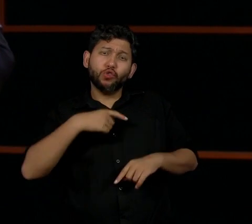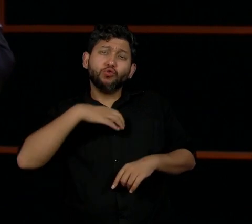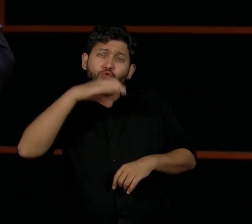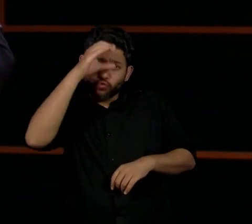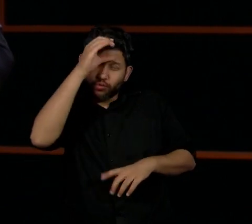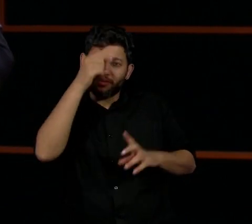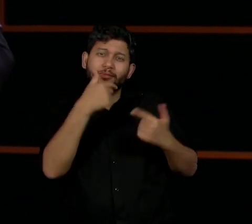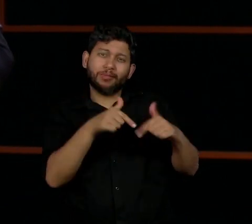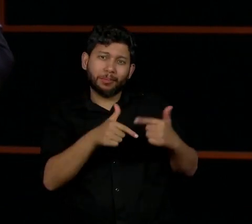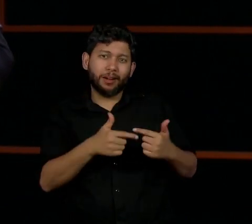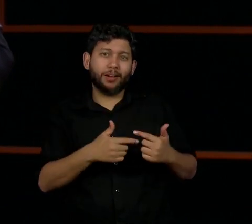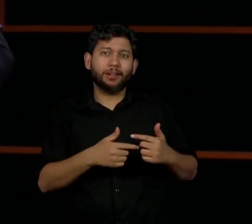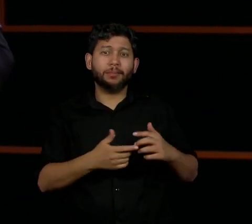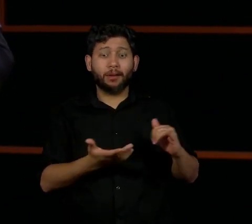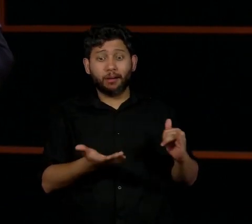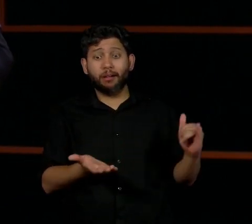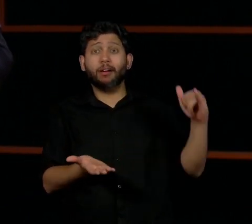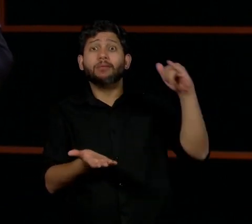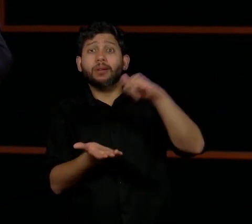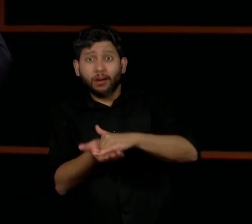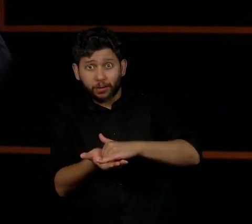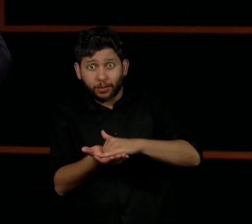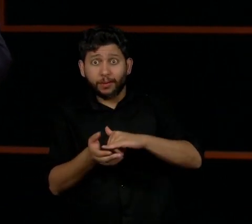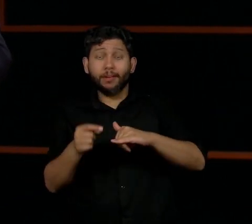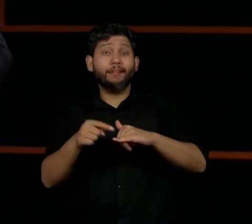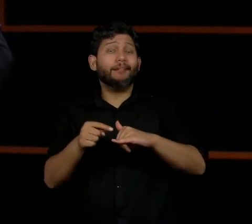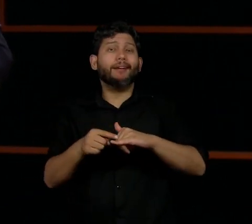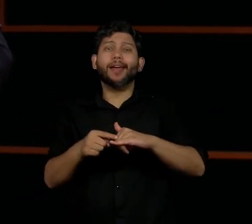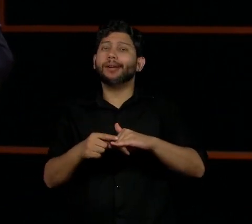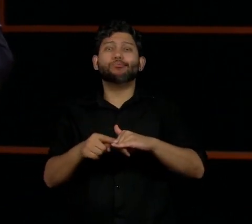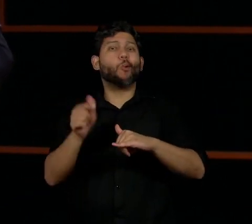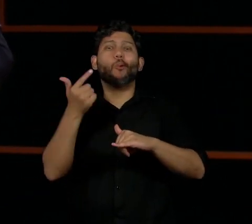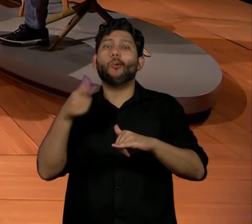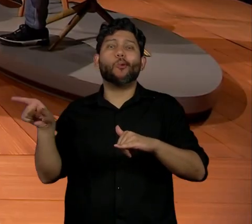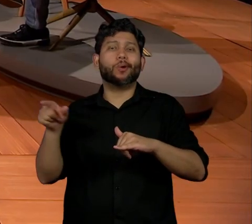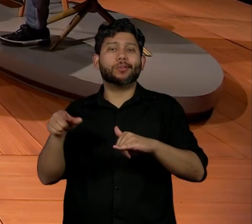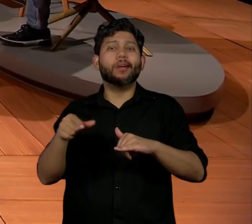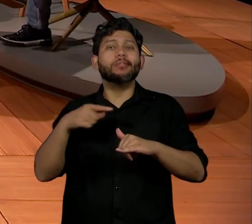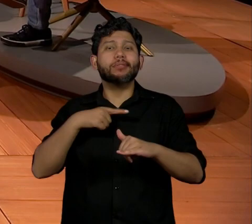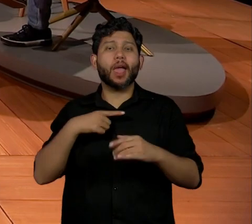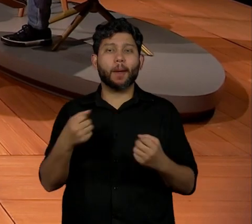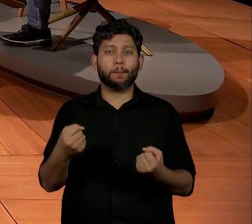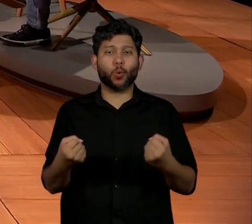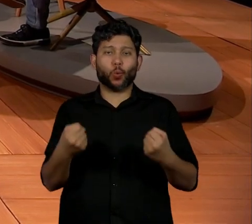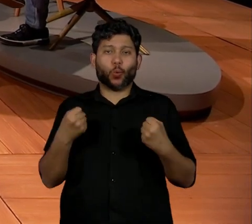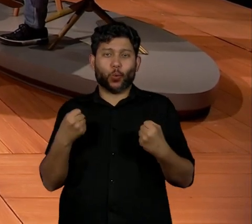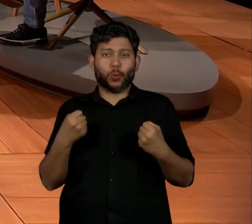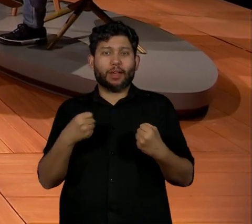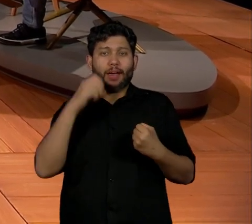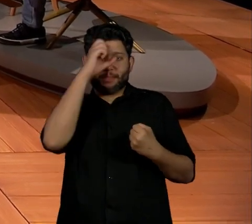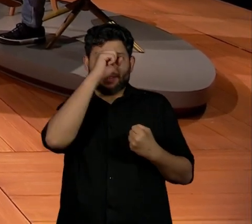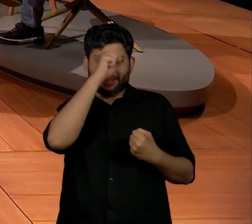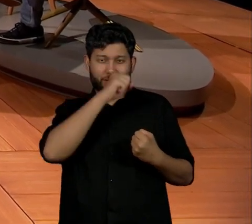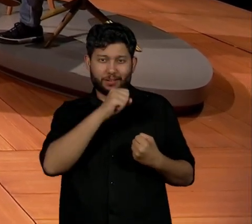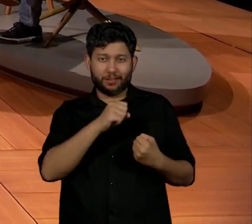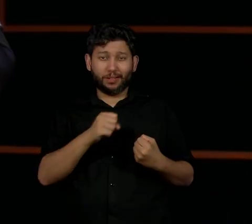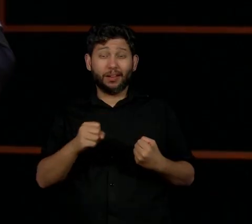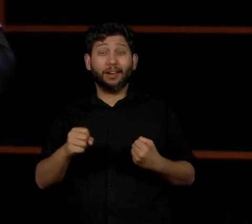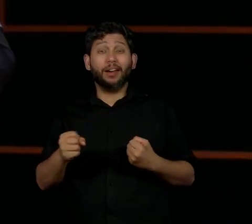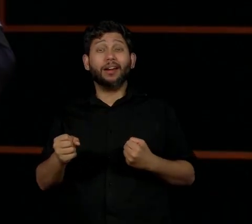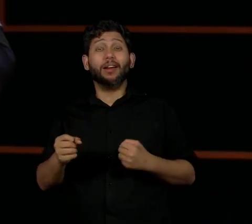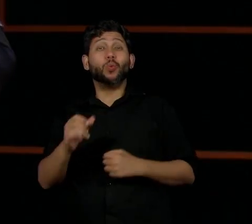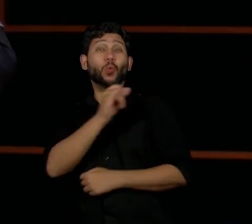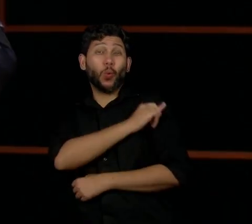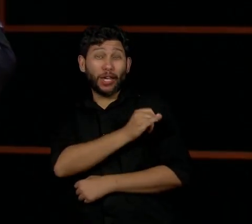avião que estava em operação de instrução para ensinamento de pilotos e tal, e aquilo demora a chegar no Rio, foi